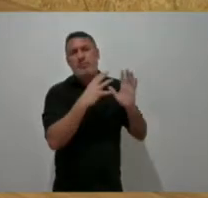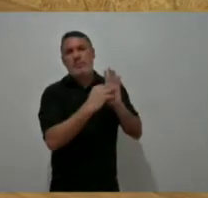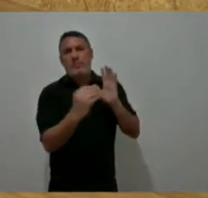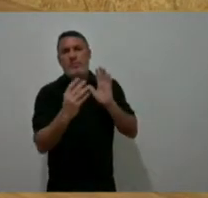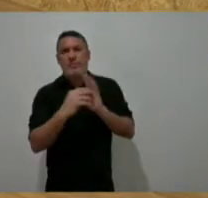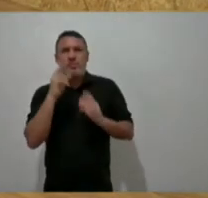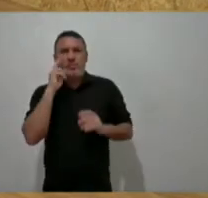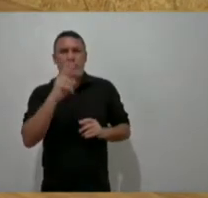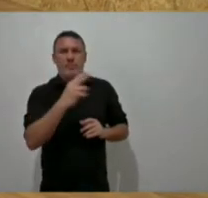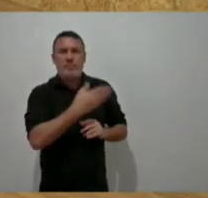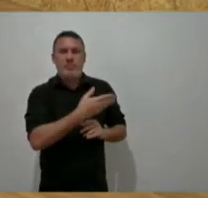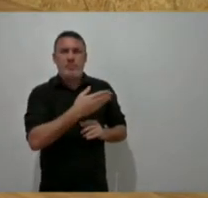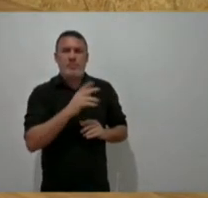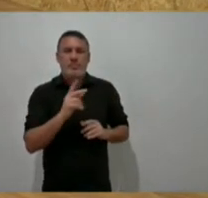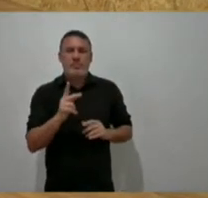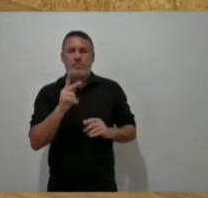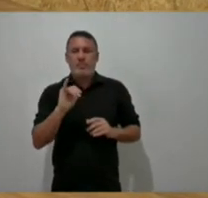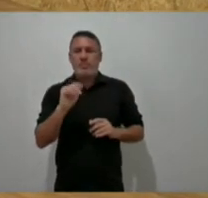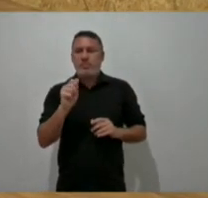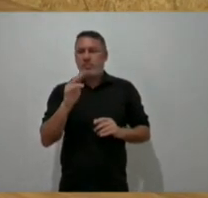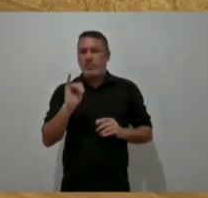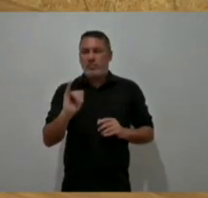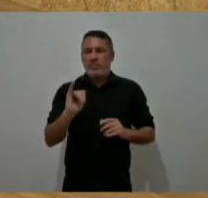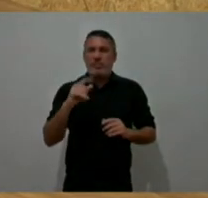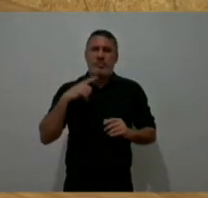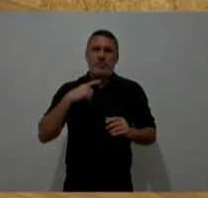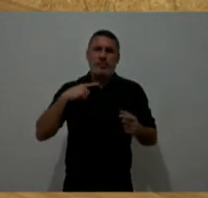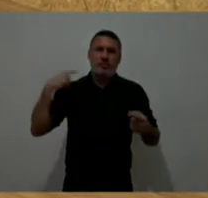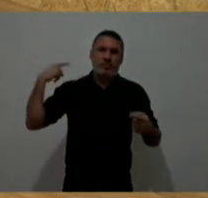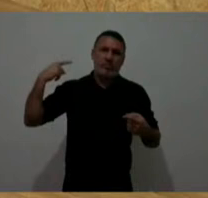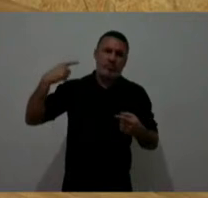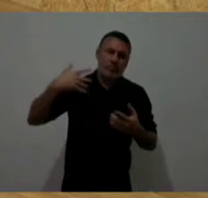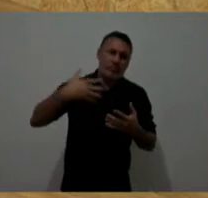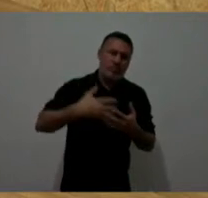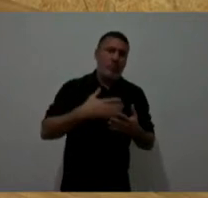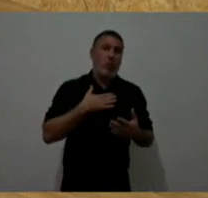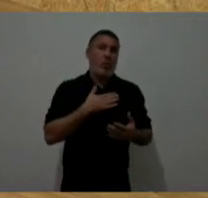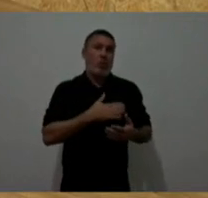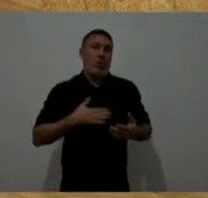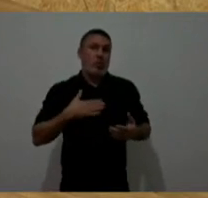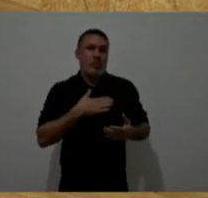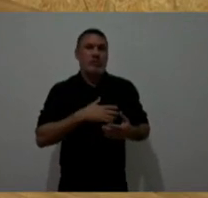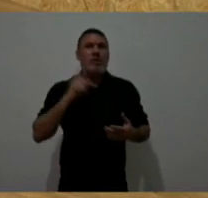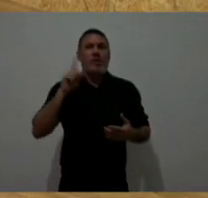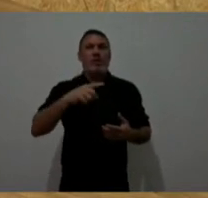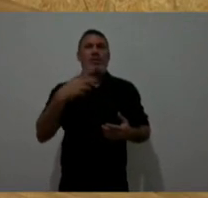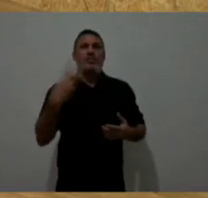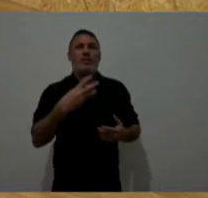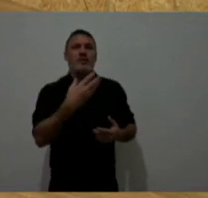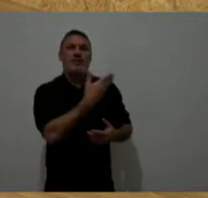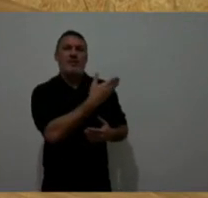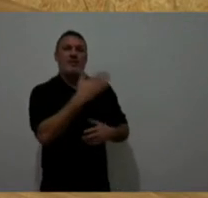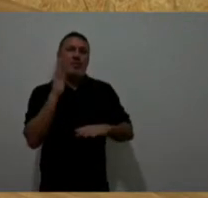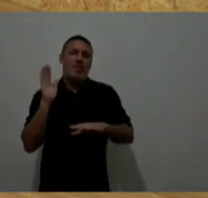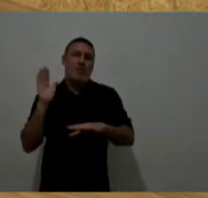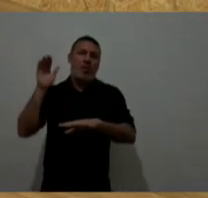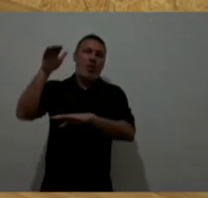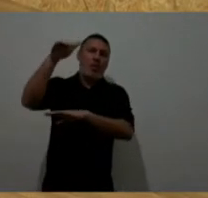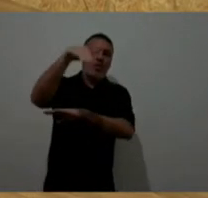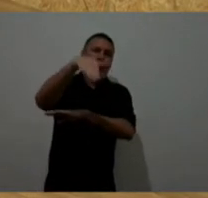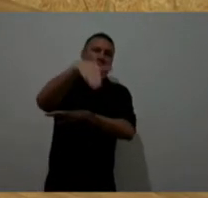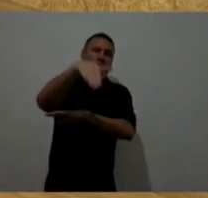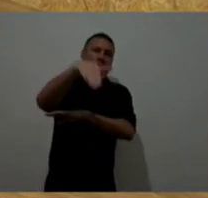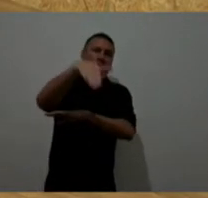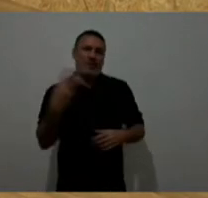onde nós vemos uma construção específica que nós gostamos muito, que é a Terceira Ponte. A Terceira Ponte, ela levou 11 anos para ser construída,